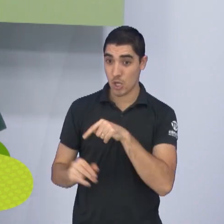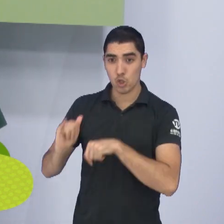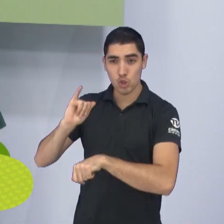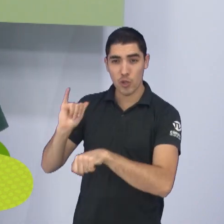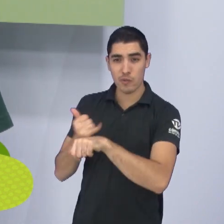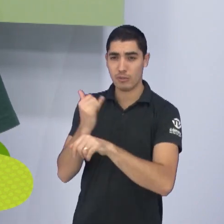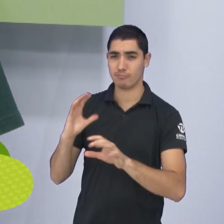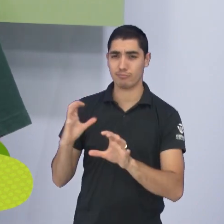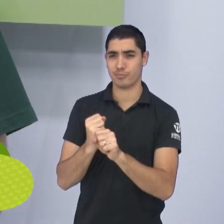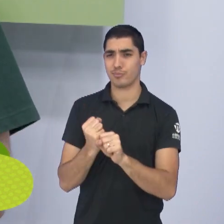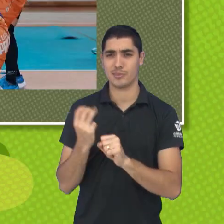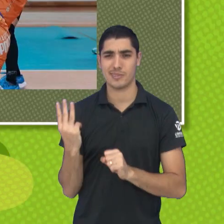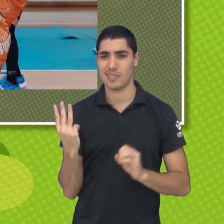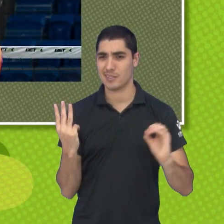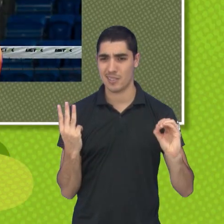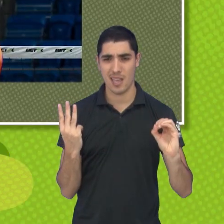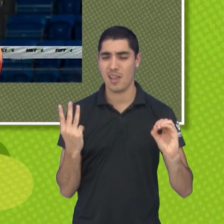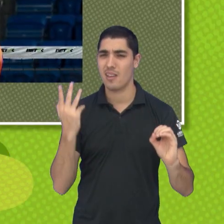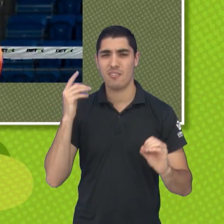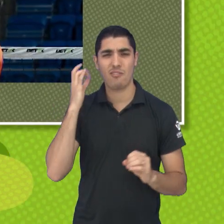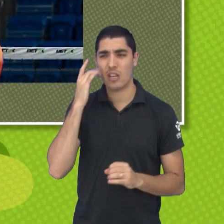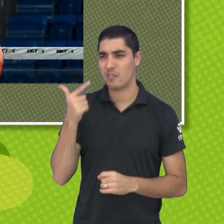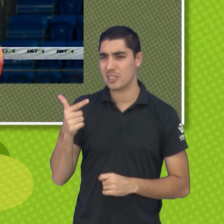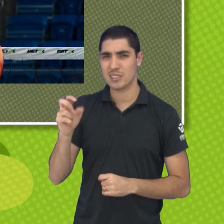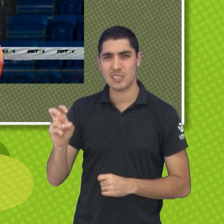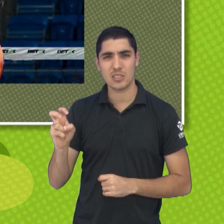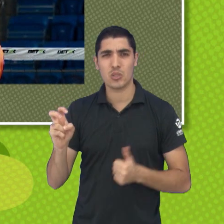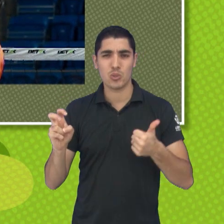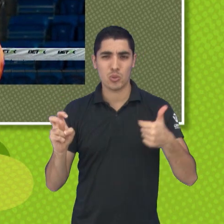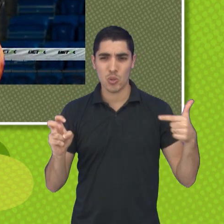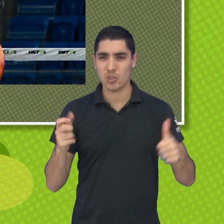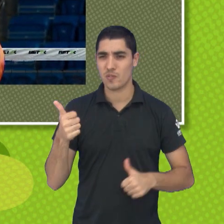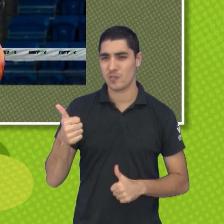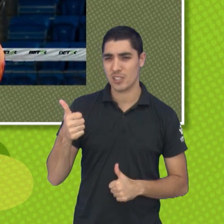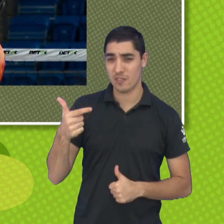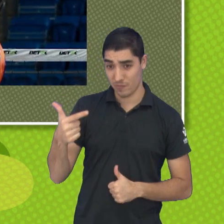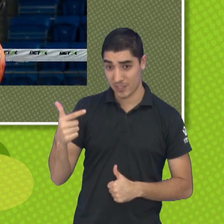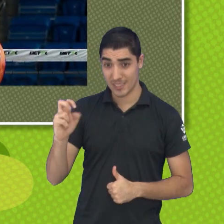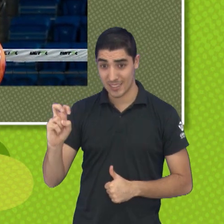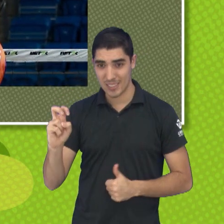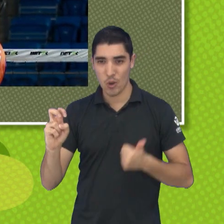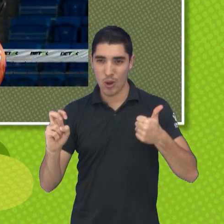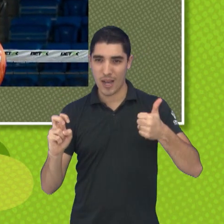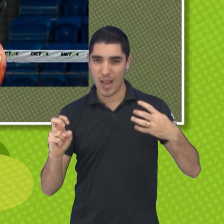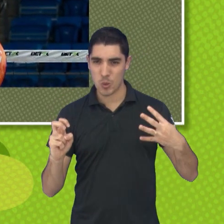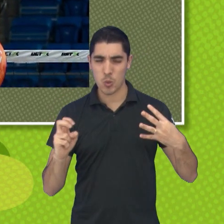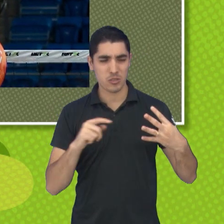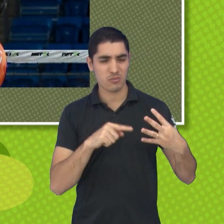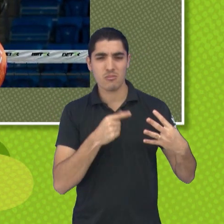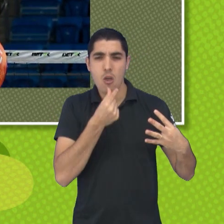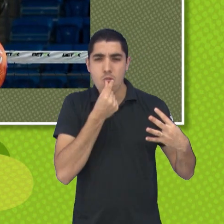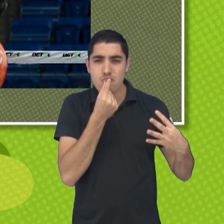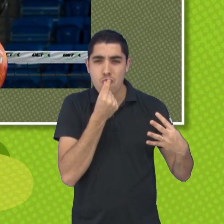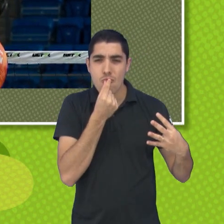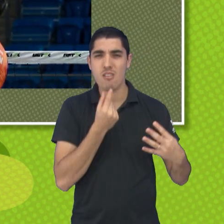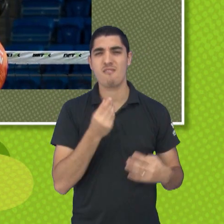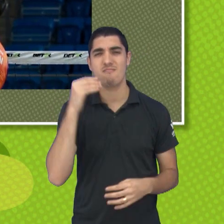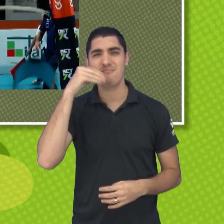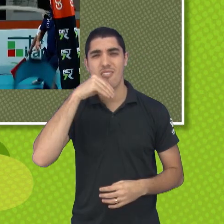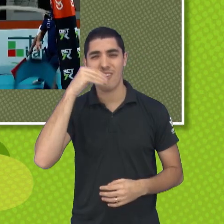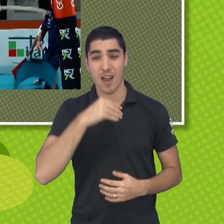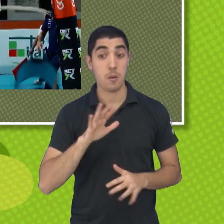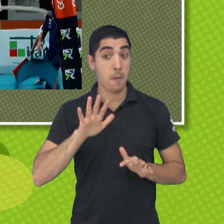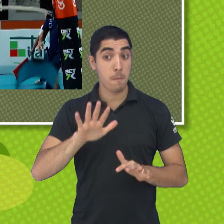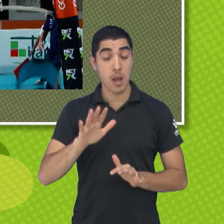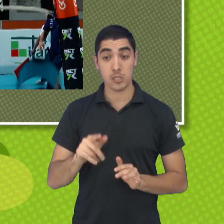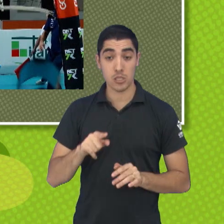até 25-12, 25-14, ou seja, placar até de chupetinha, como você fala, Vieira, mas o Joinville acho que veio de